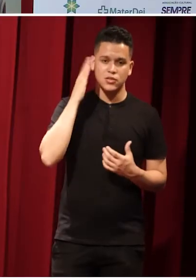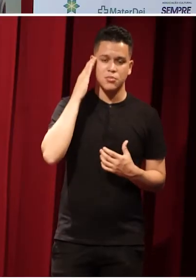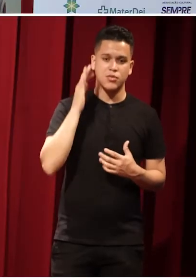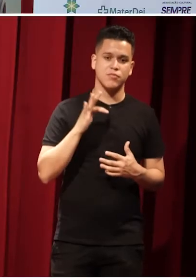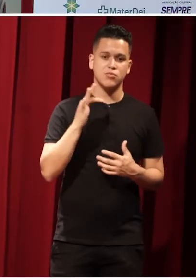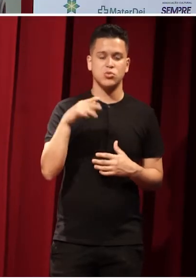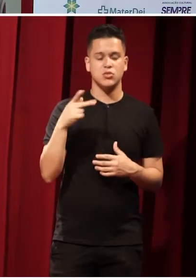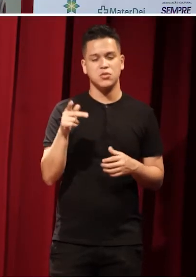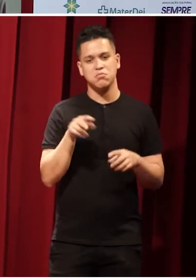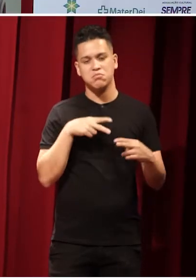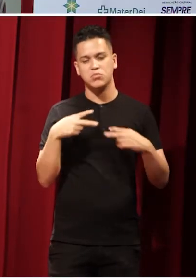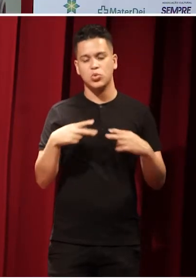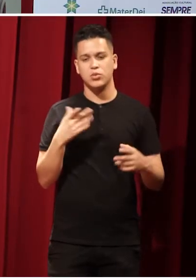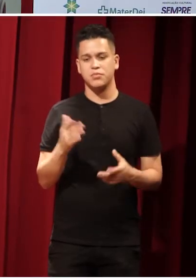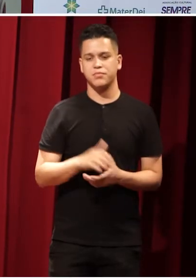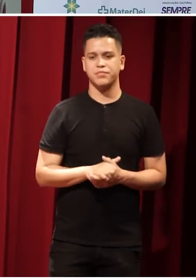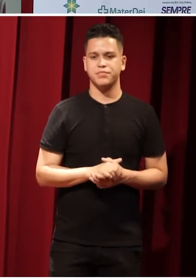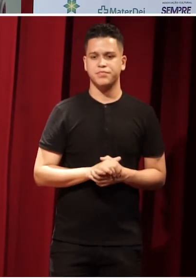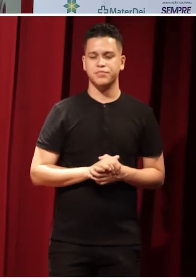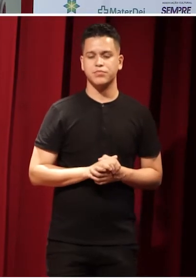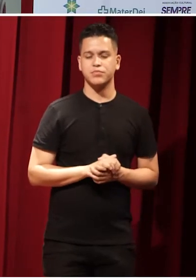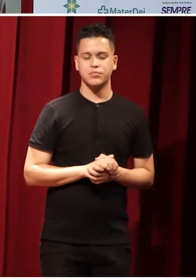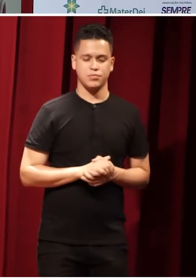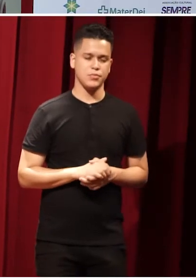Olha, Vitor,